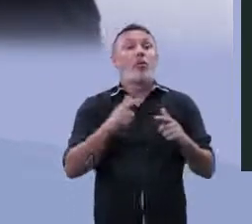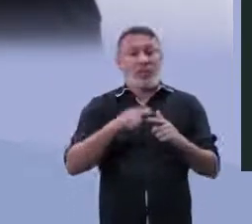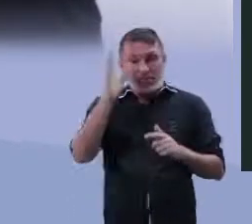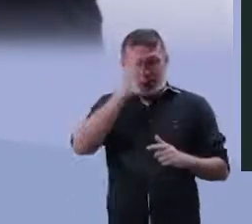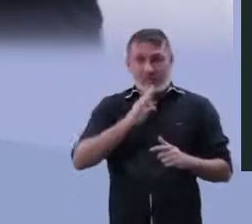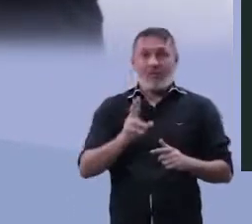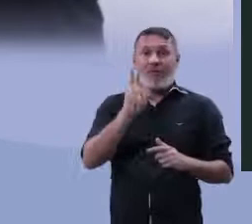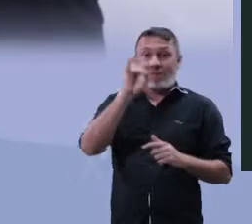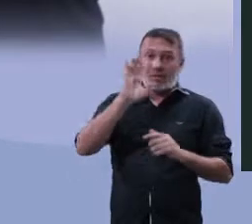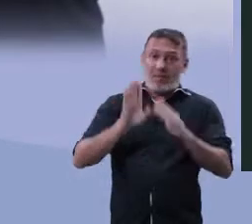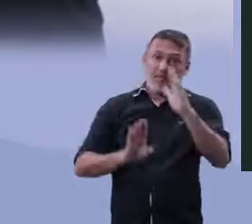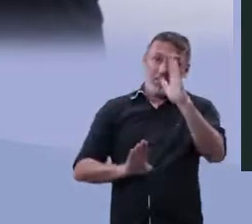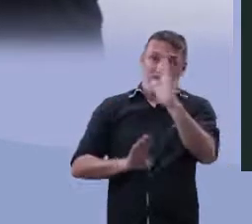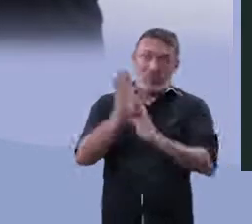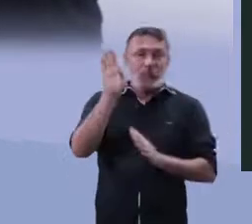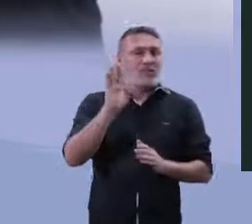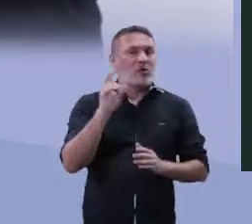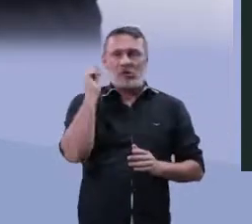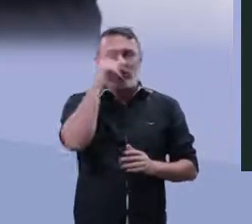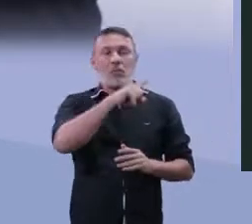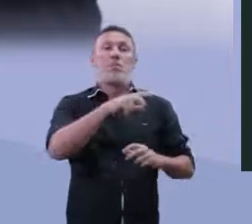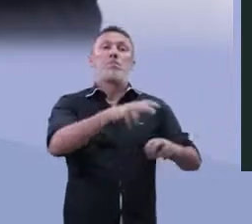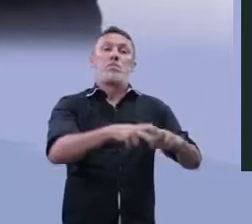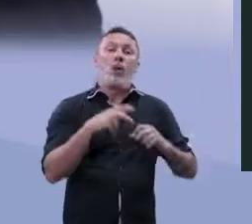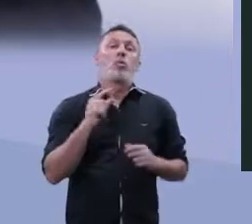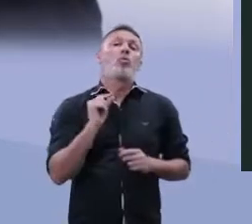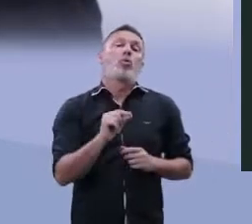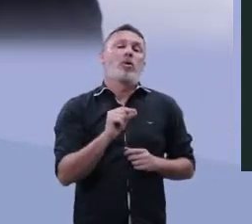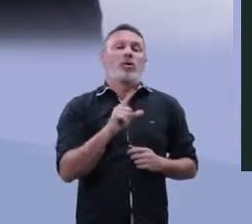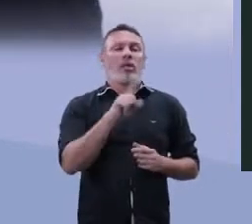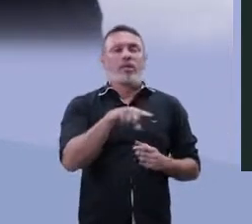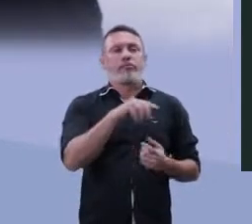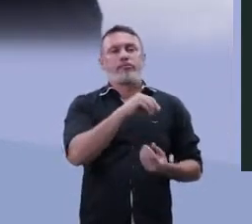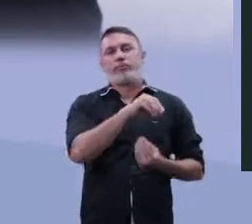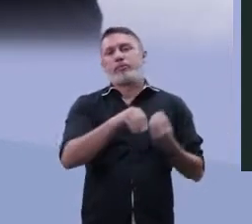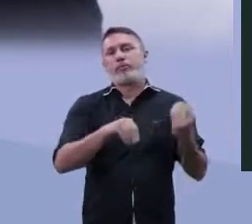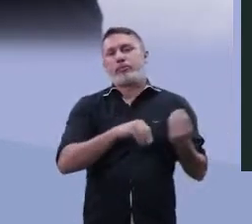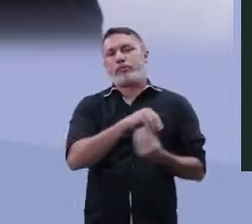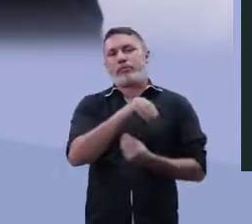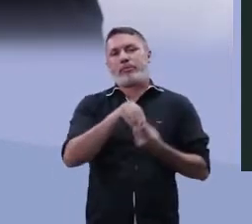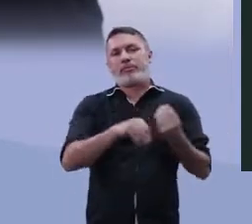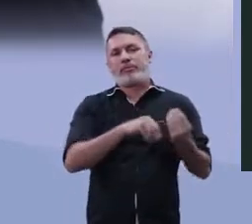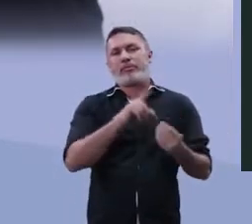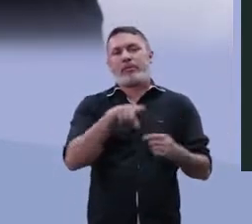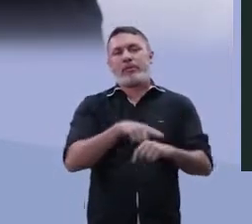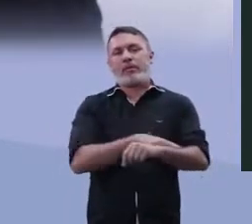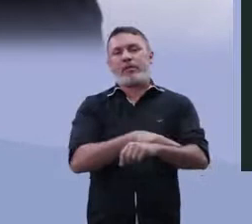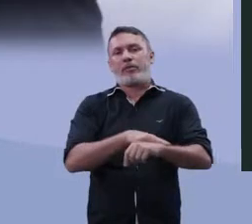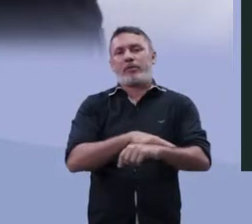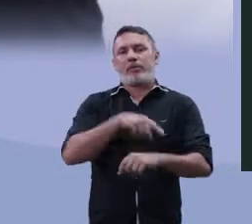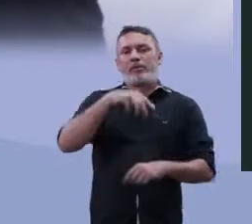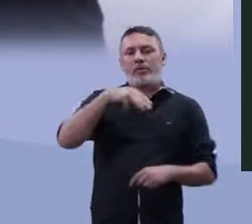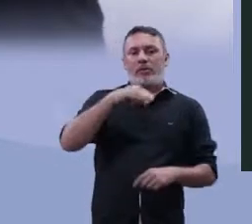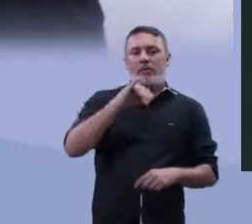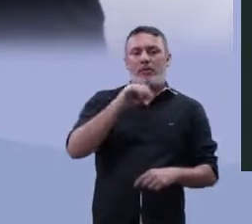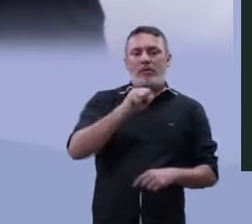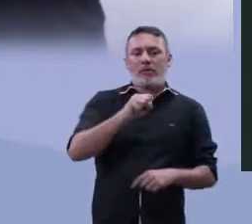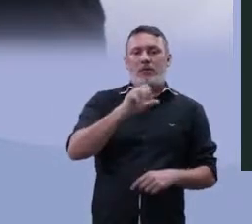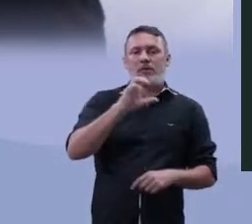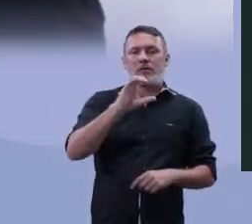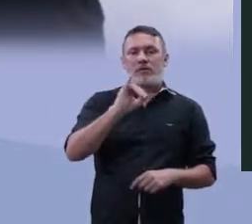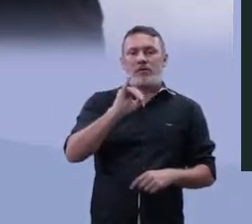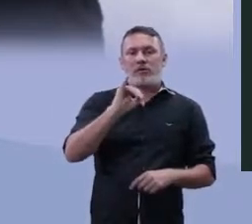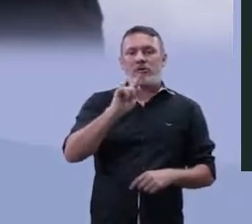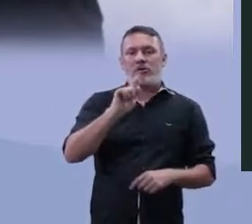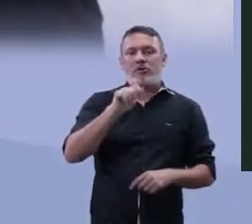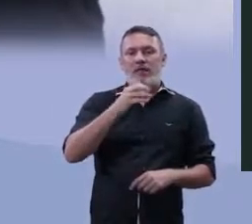grandes obstáculos ao pleno desenvolvimento da sociedade brasileira é exatamente a existência da miscigenação, ou